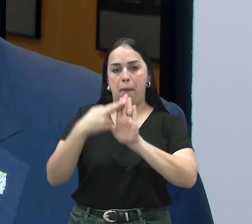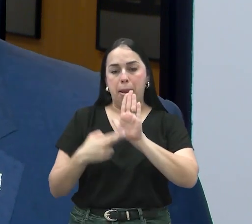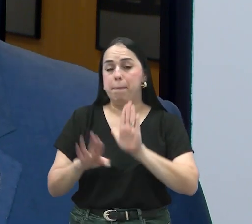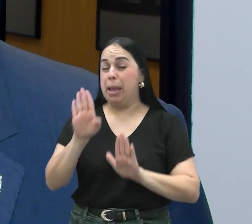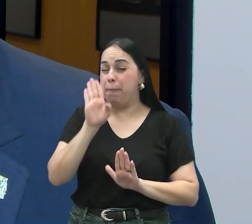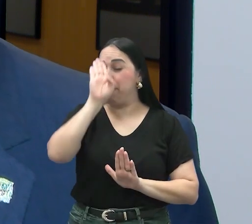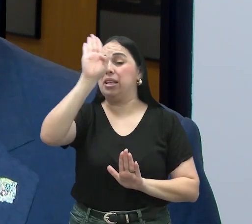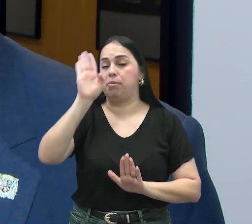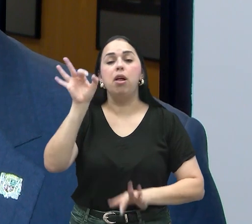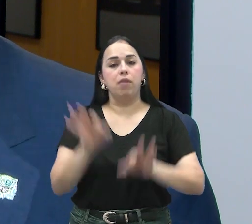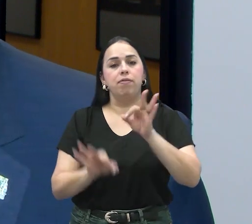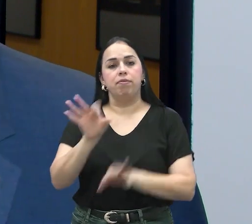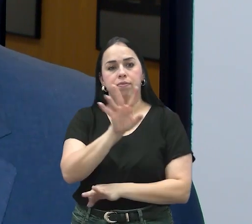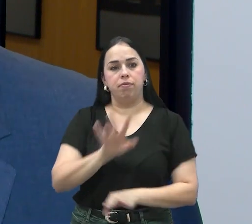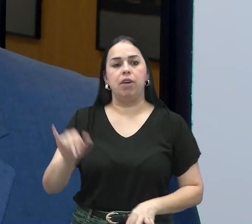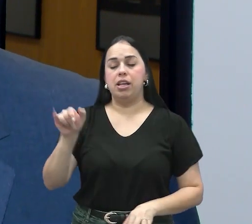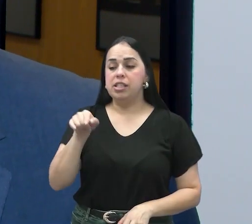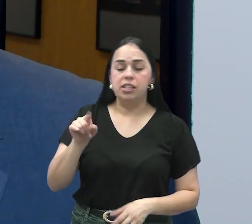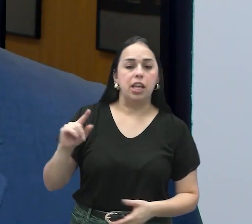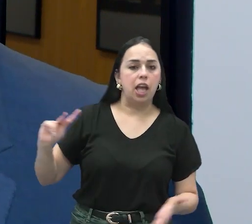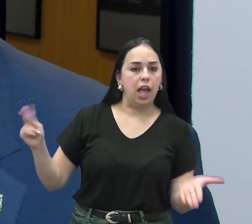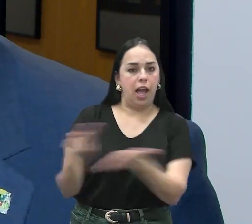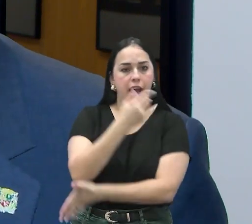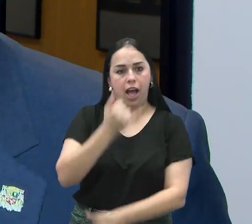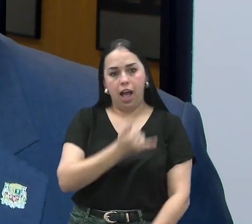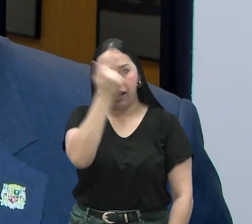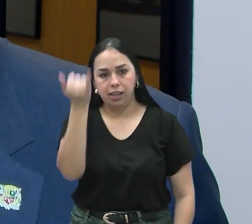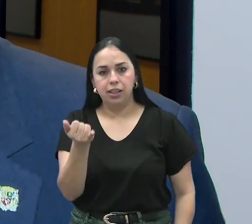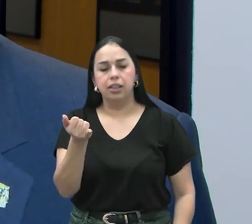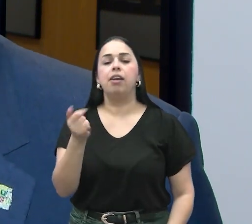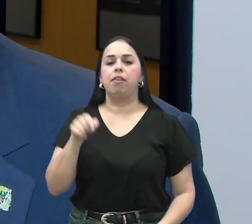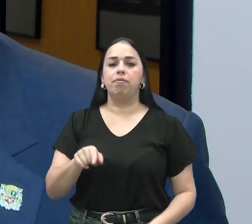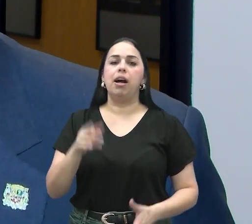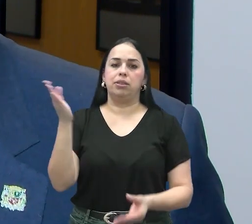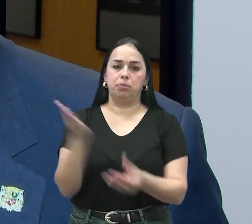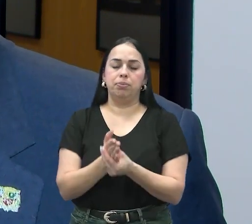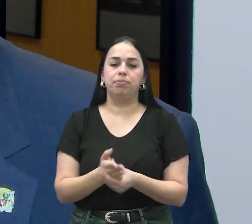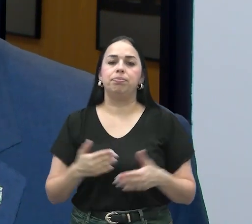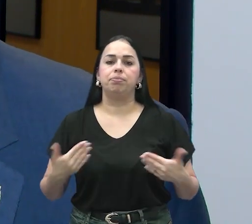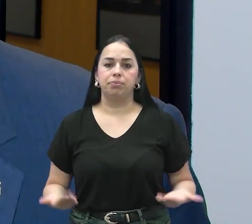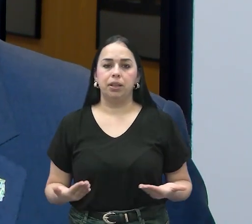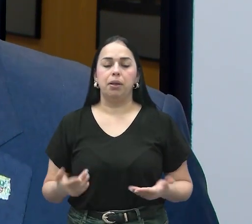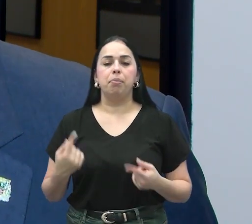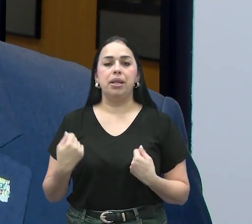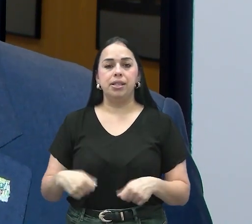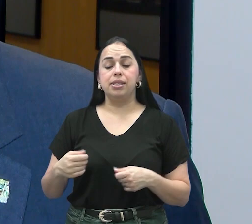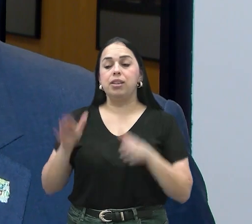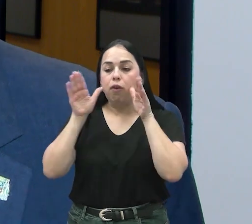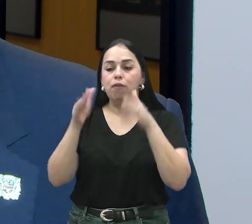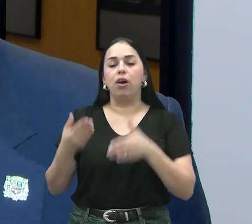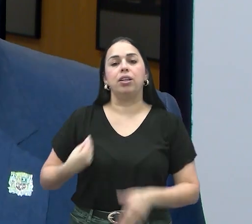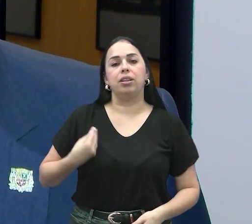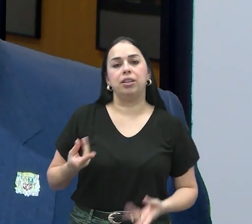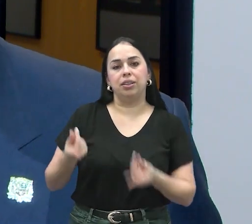regras e principalmente julgará aqueles que infringirem as premissas que são do esporte, que é a qualidade de